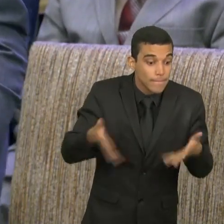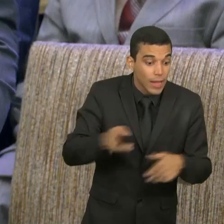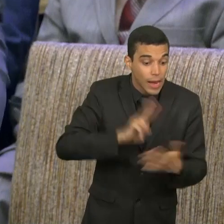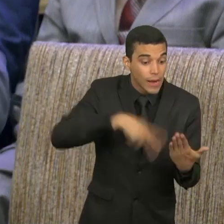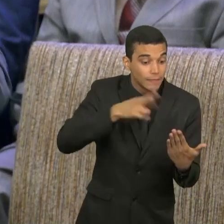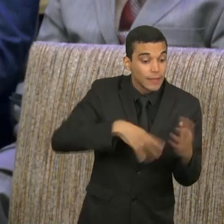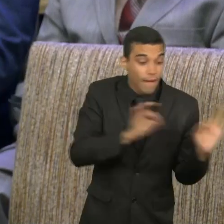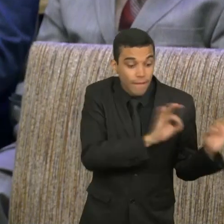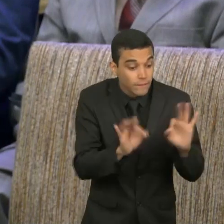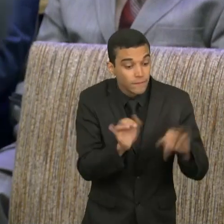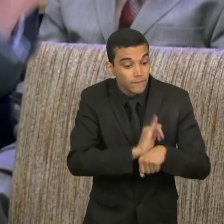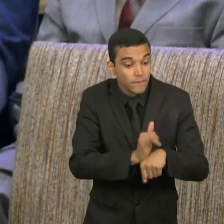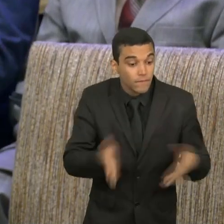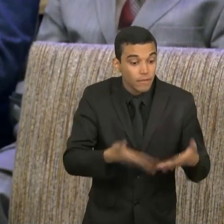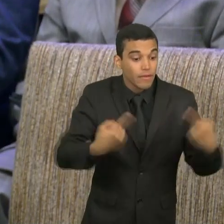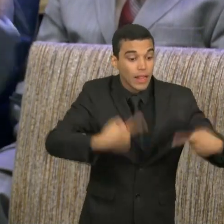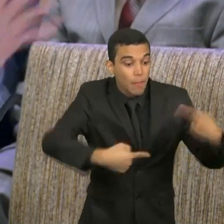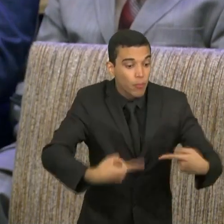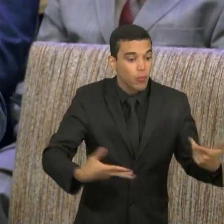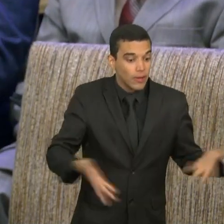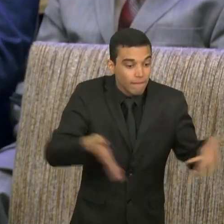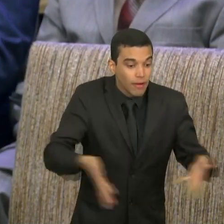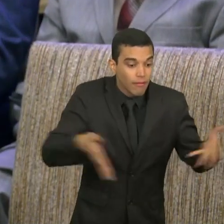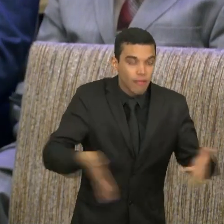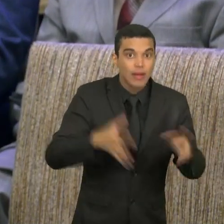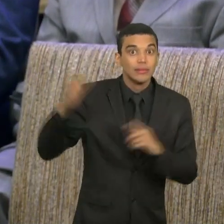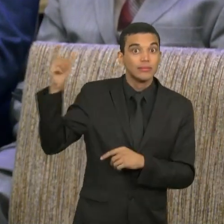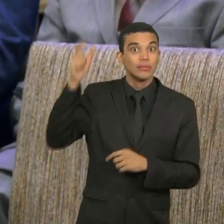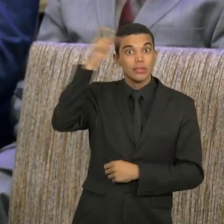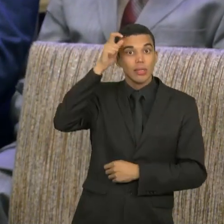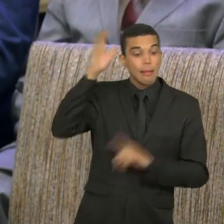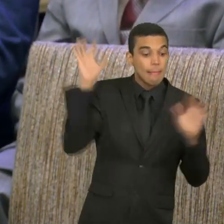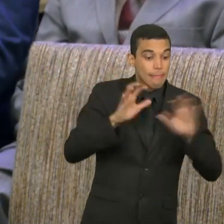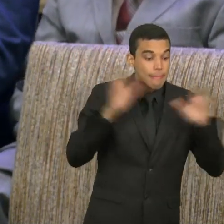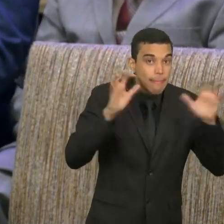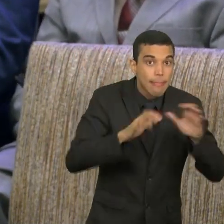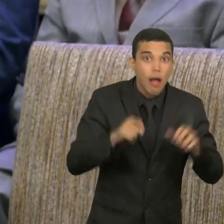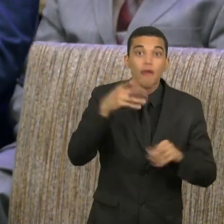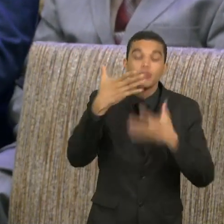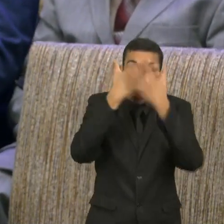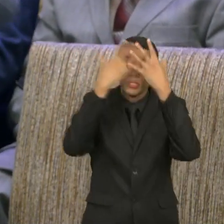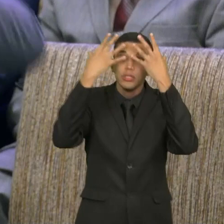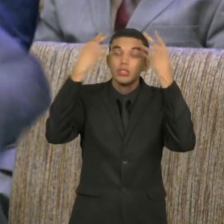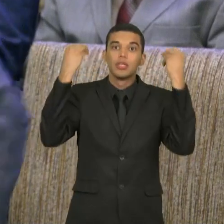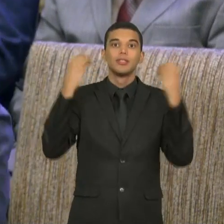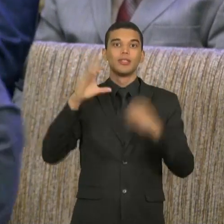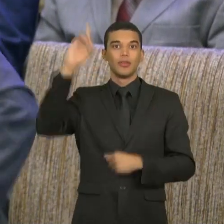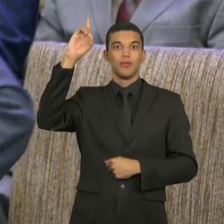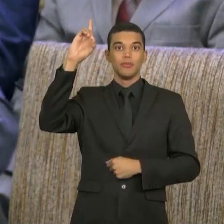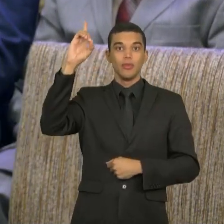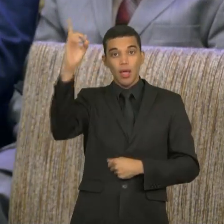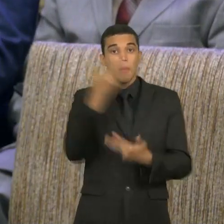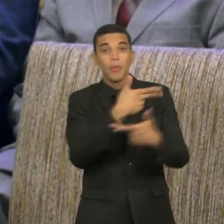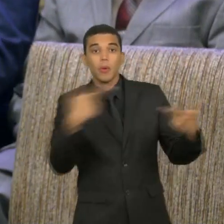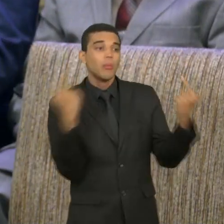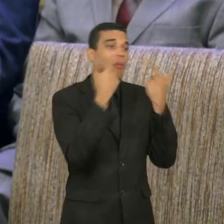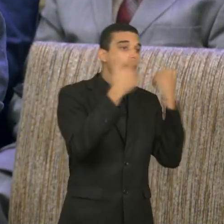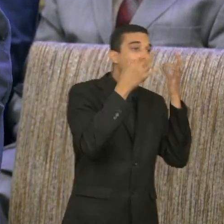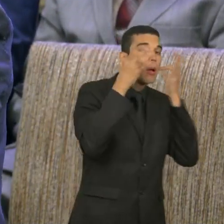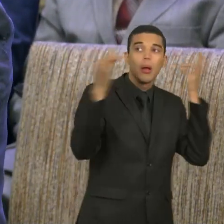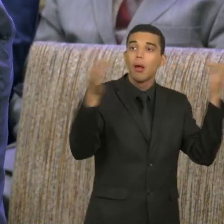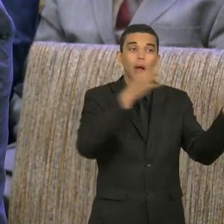acontecendo no campo da política ou em qualquer outra área da sua vida o que ele quer é distrair a sua atenção